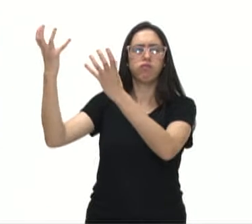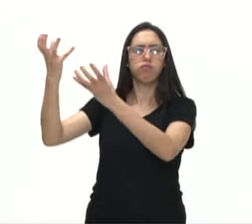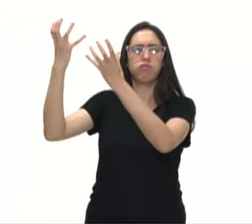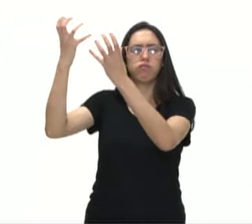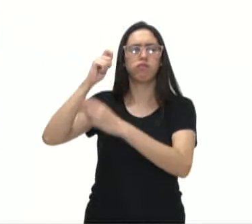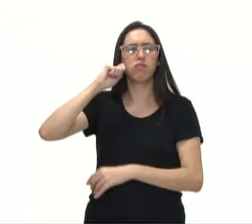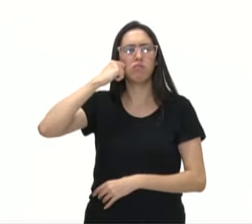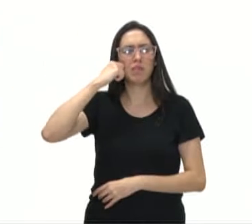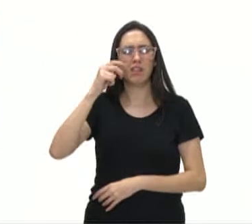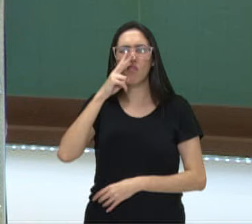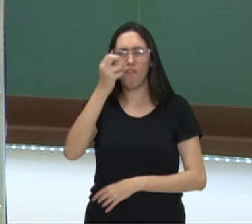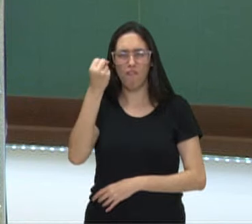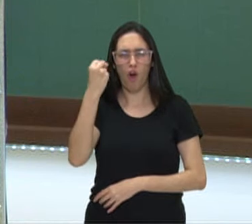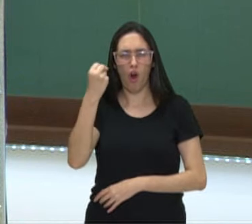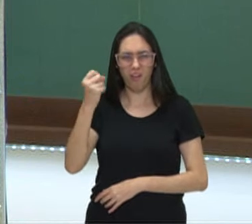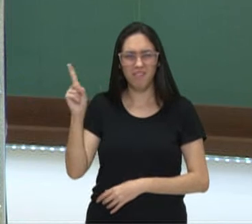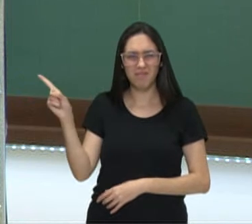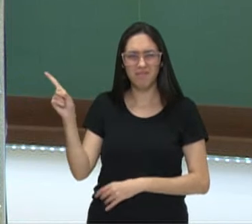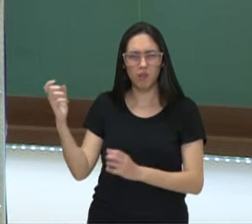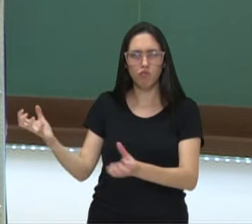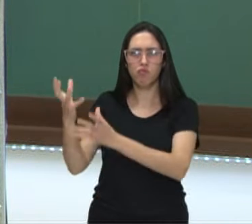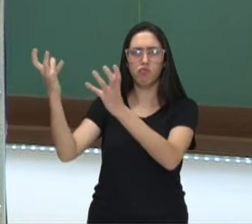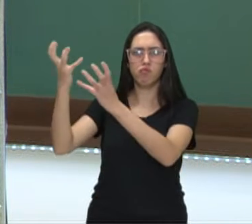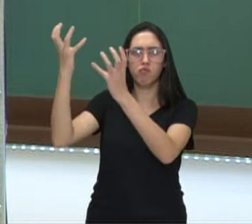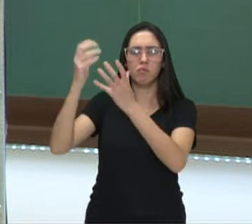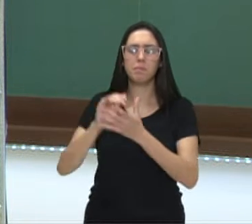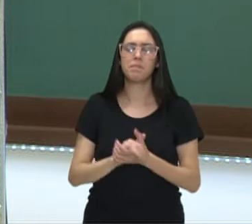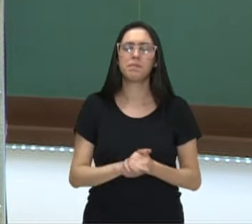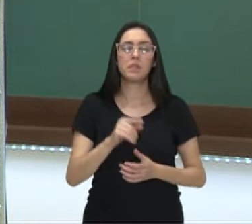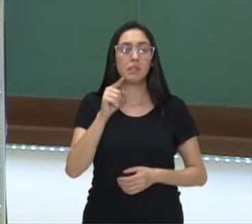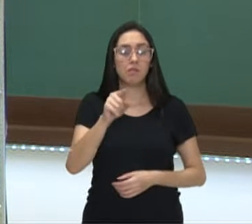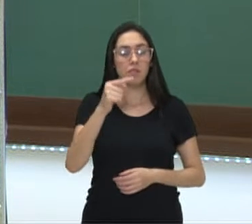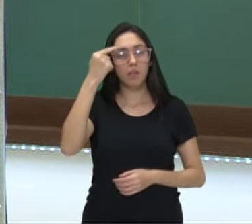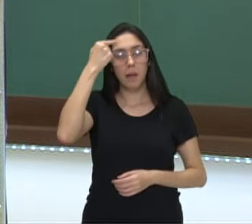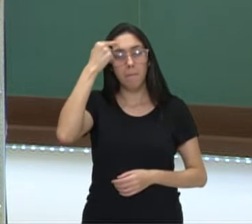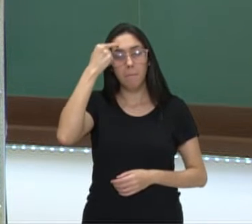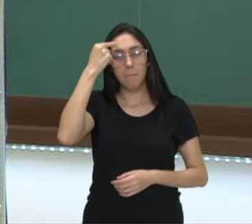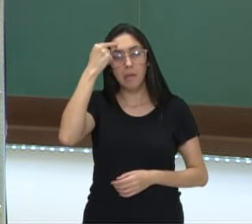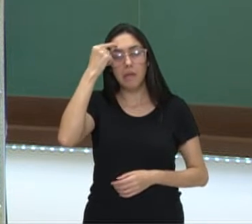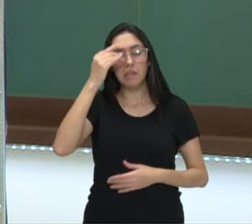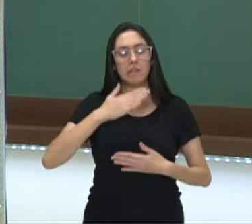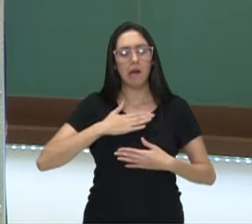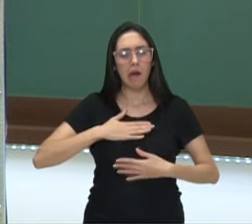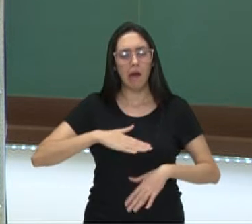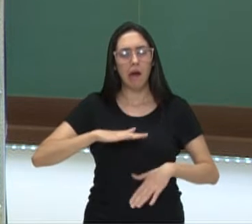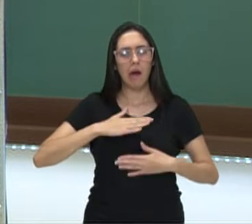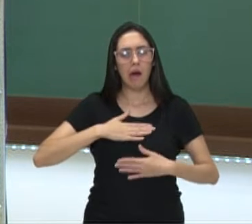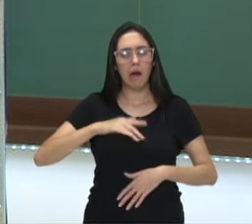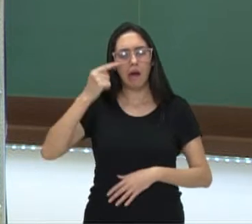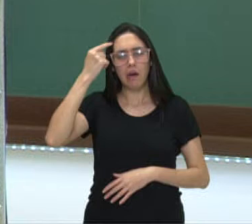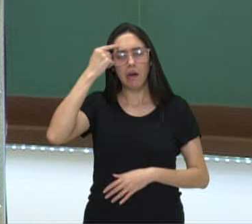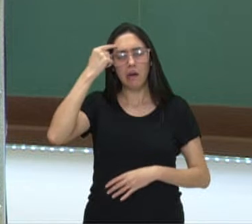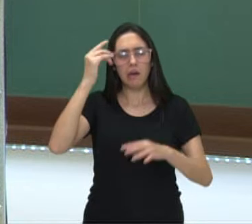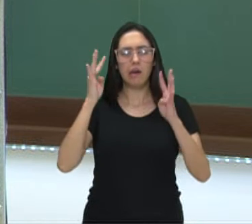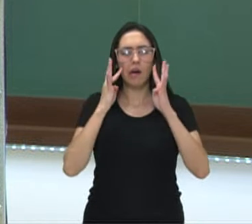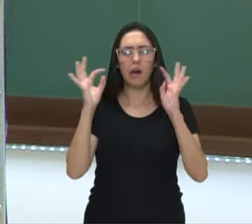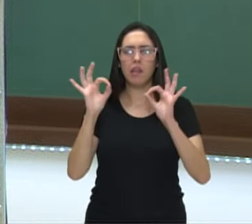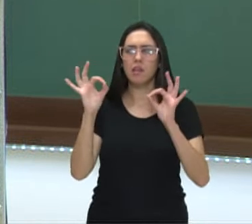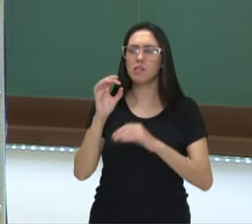de fumaças. Se você pensar com bastante calma, com bastante atenção, o nosso